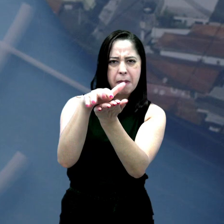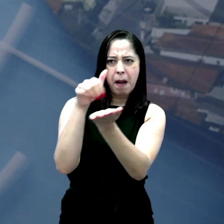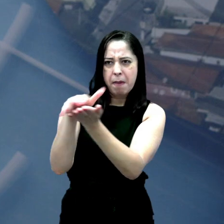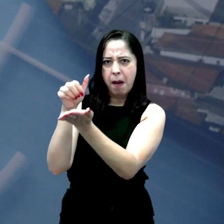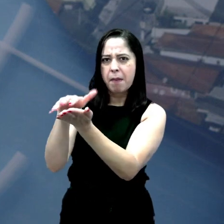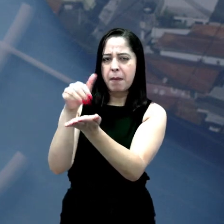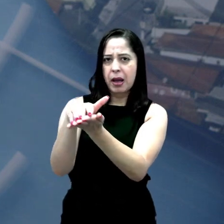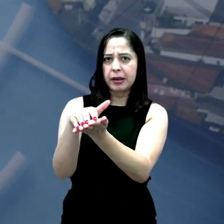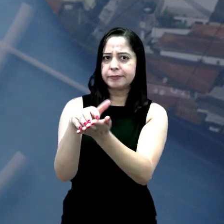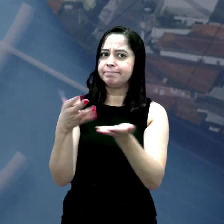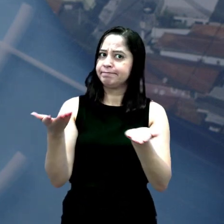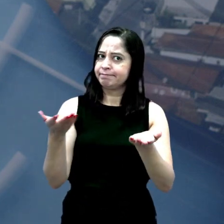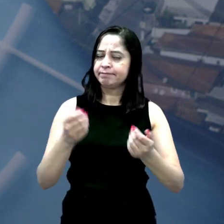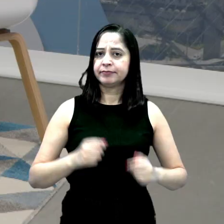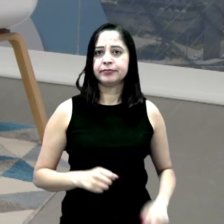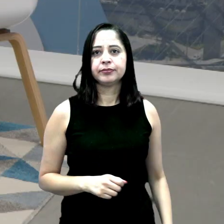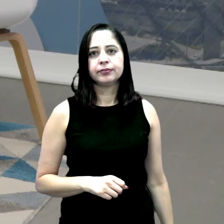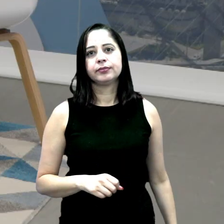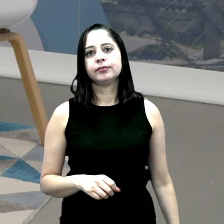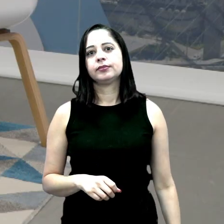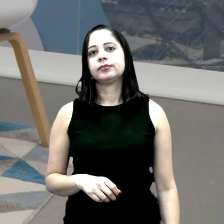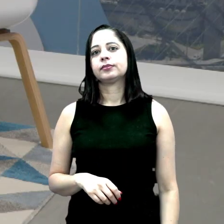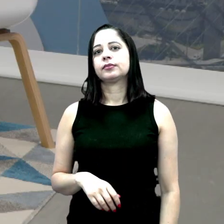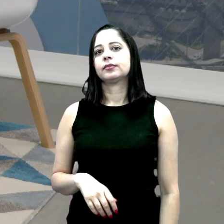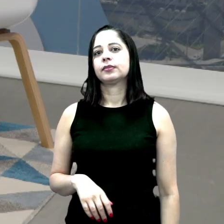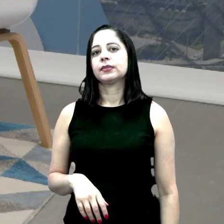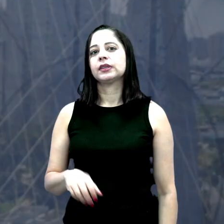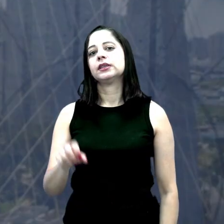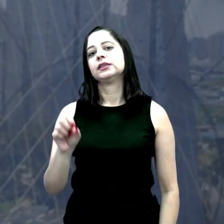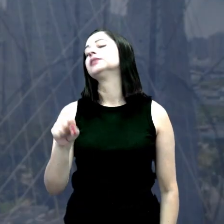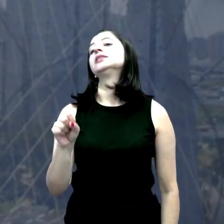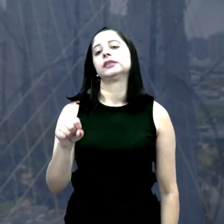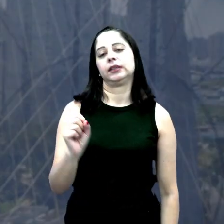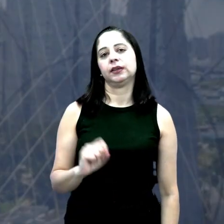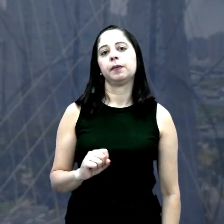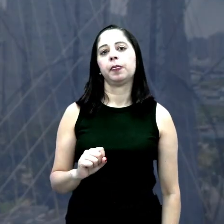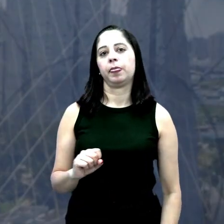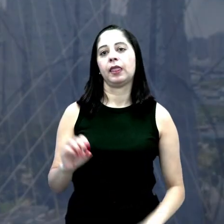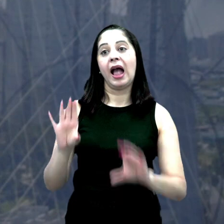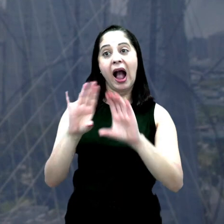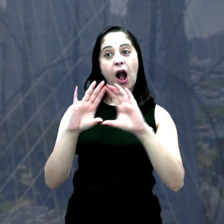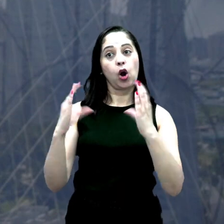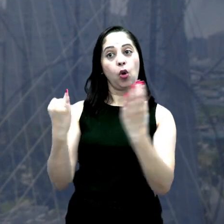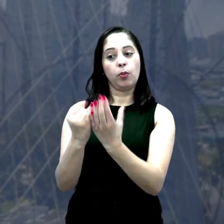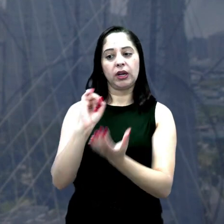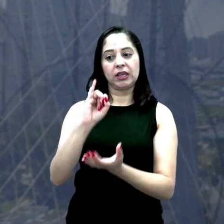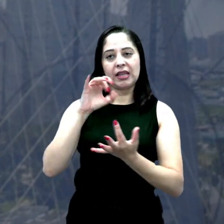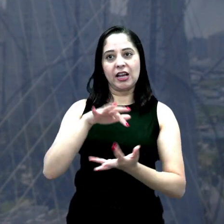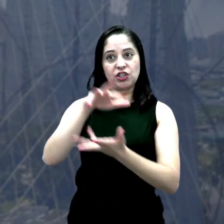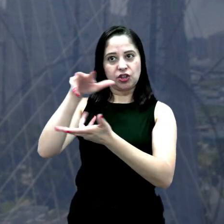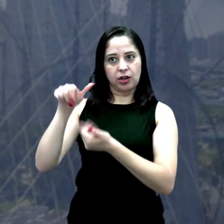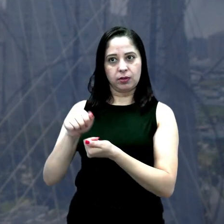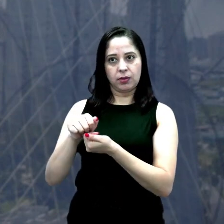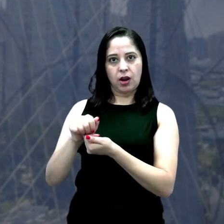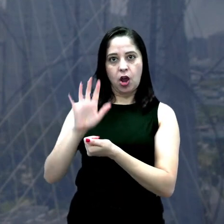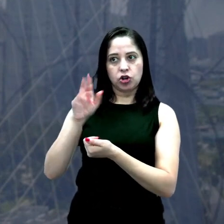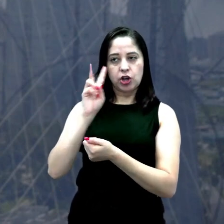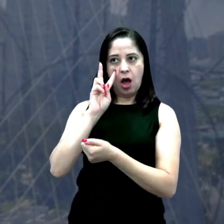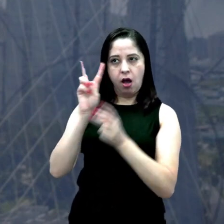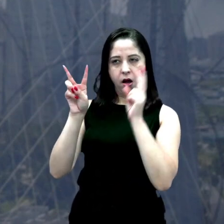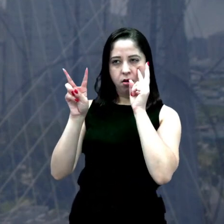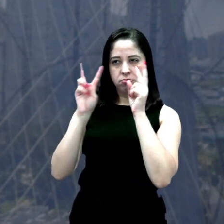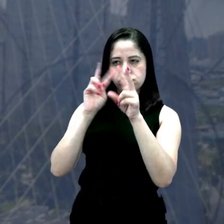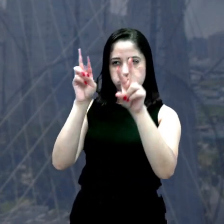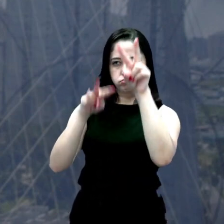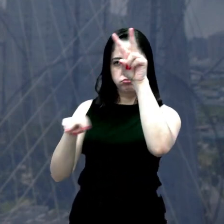mudanças nos próximos anos, né? Sim, se você parar para pensar, né, a comunidade internacional inteira está de olho no Trump. Ele